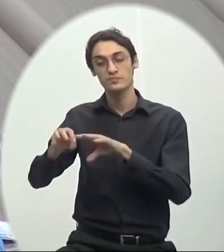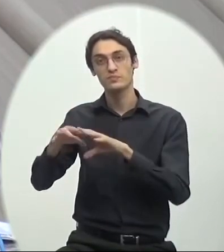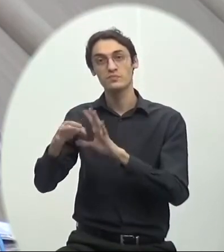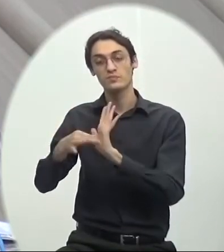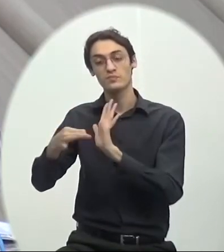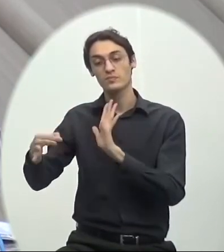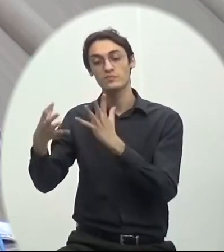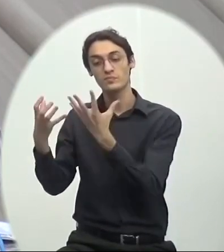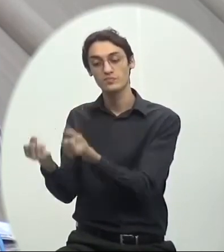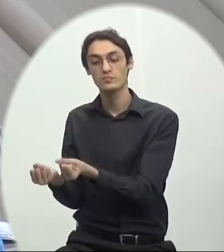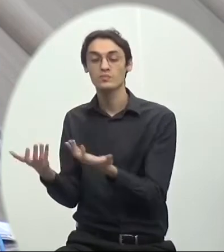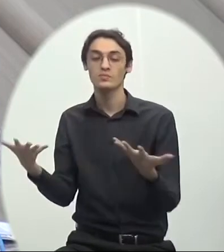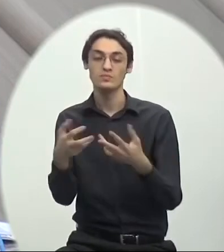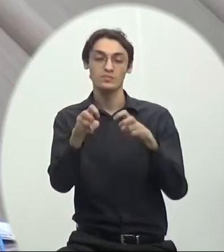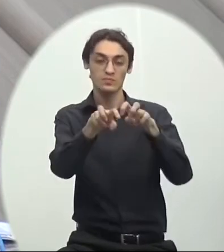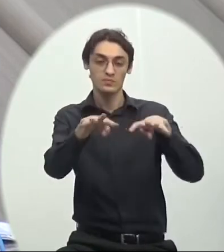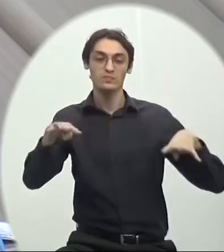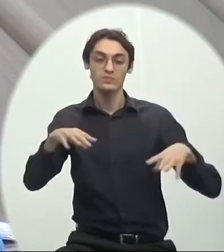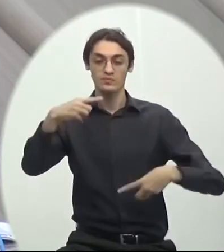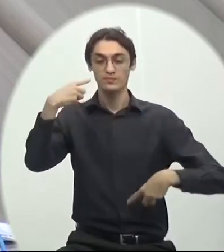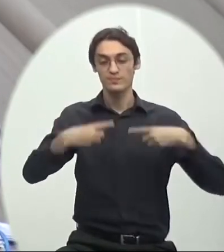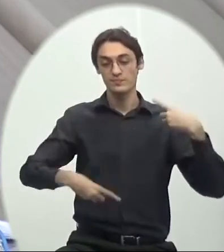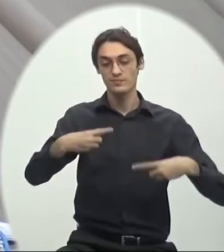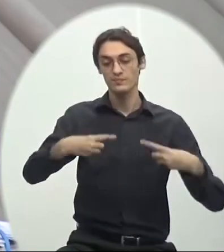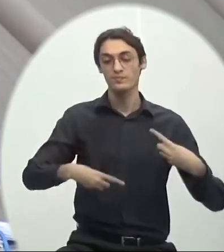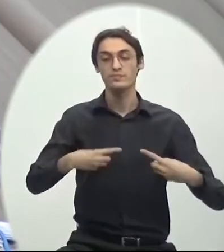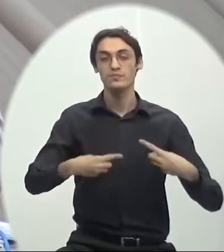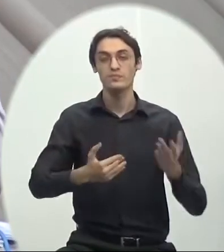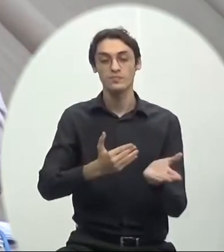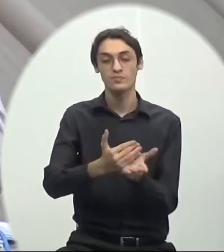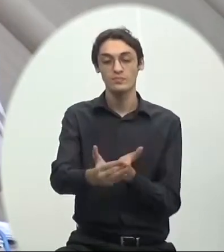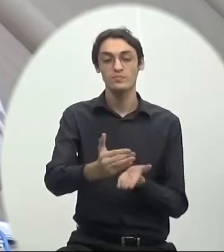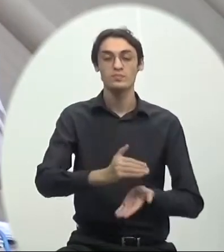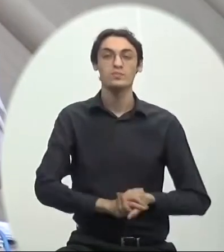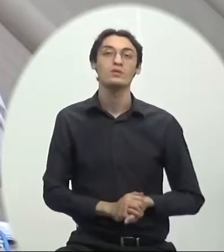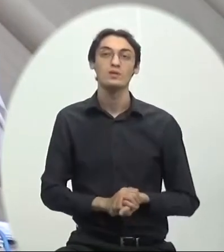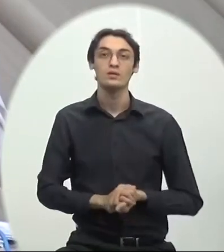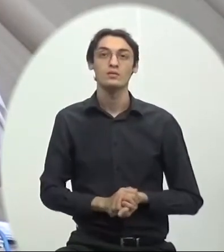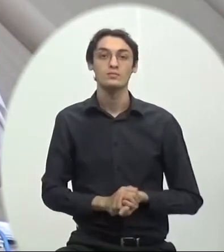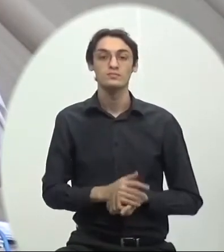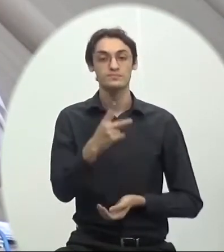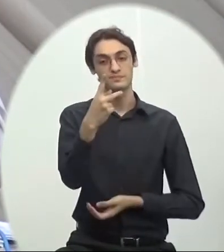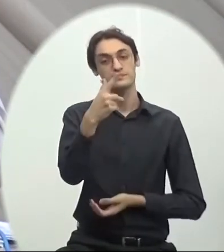pela aprovação, encaminhando a deliberação em plenário. Em discussão, o